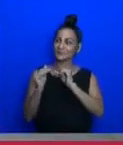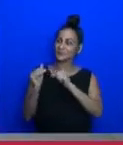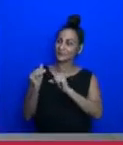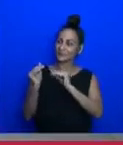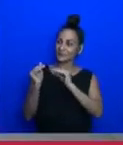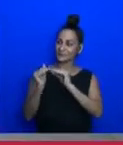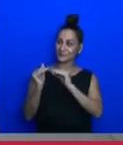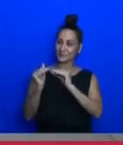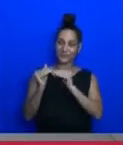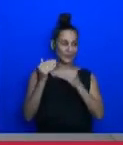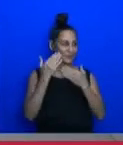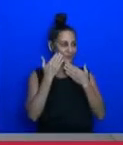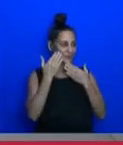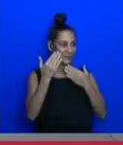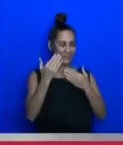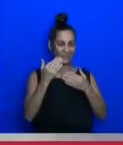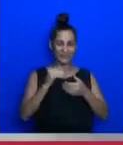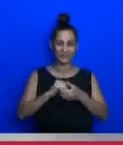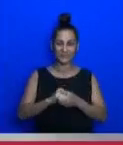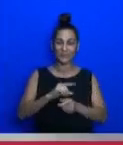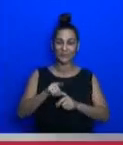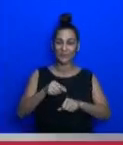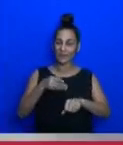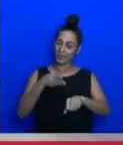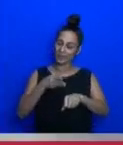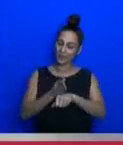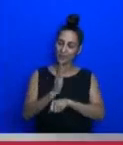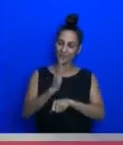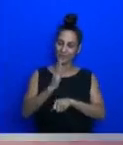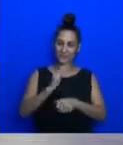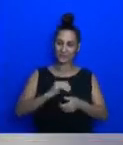confirmo. Sim, confirmo. Obrigado. Sorteio validado.